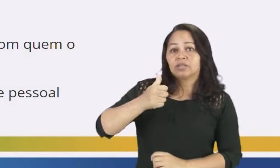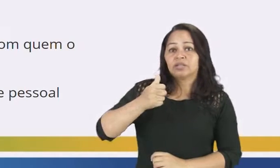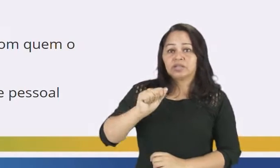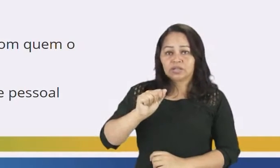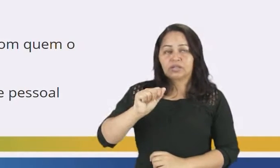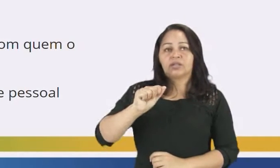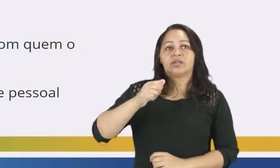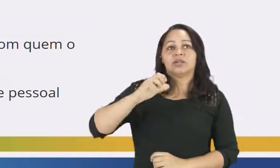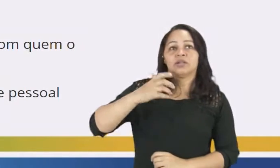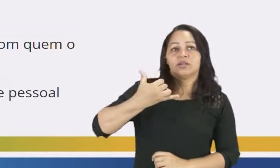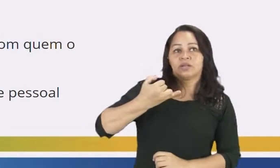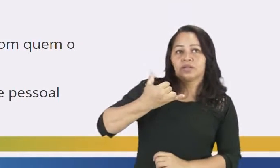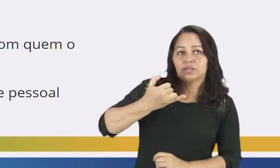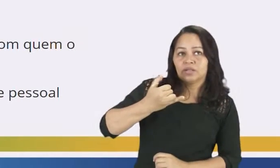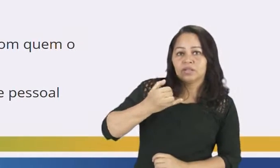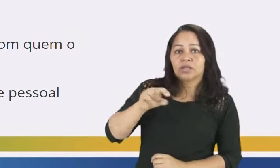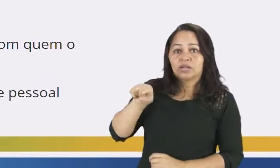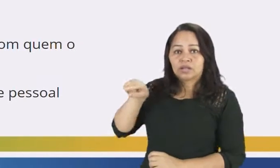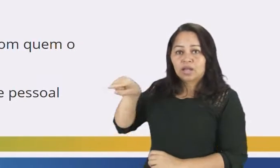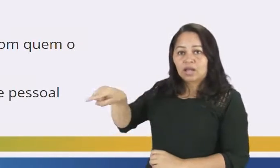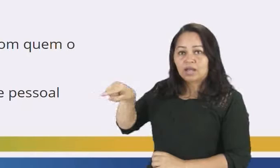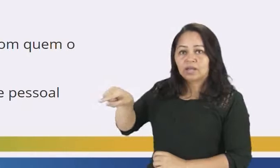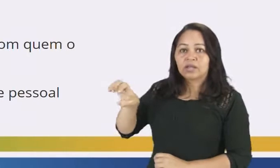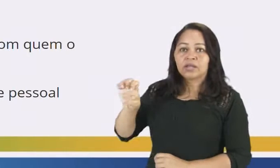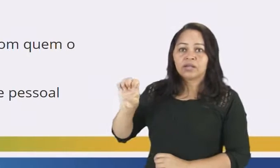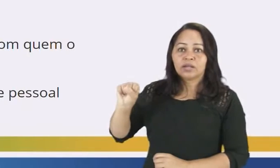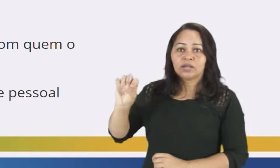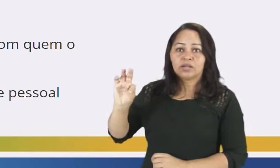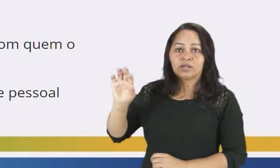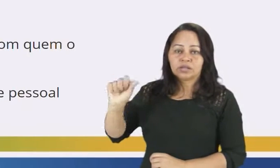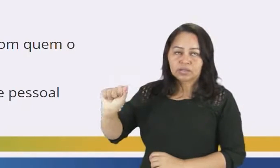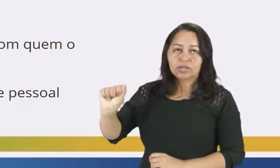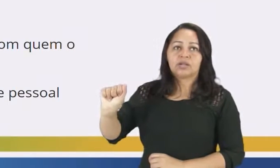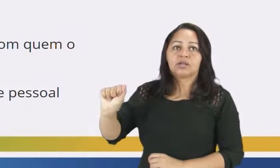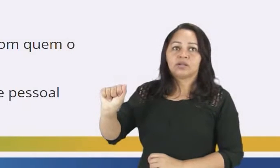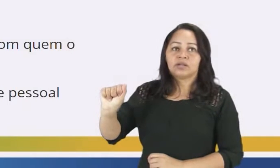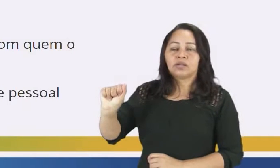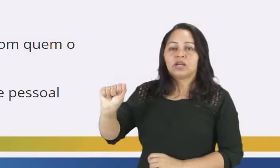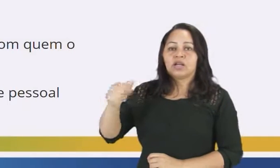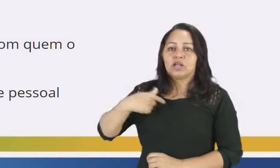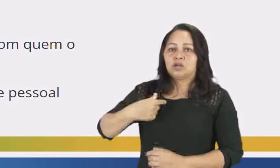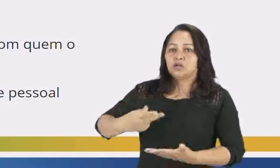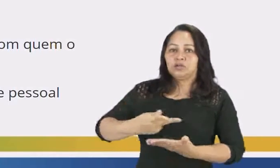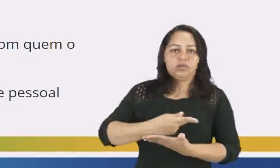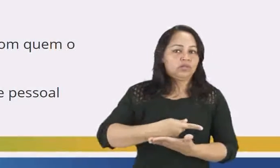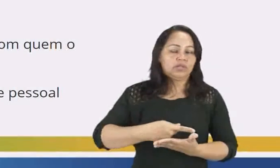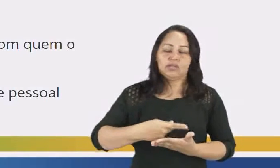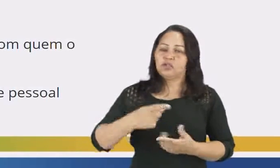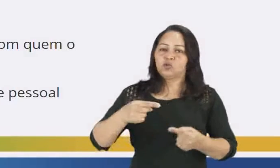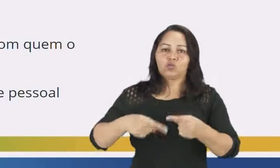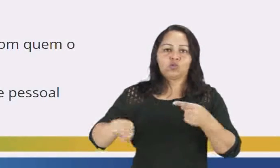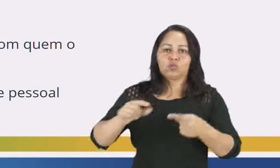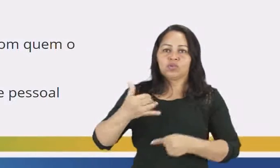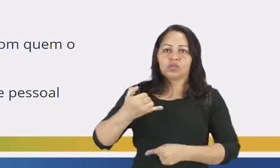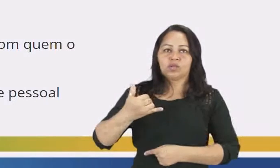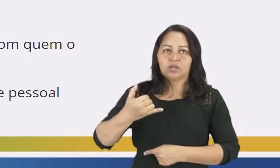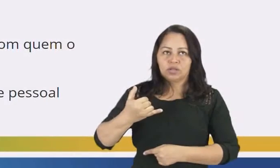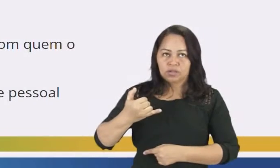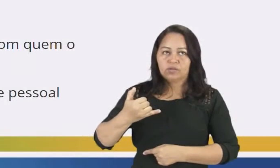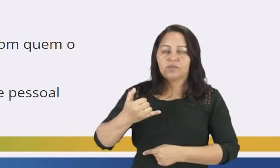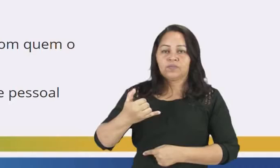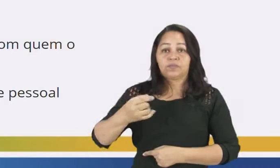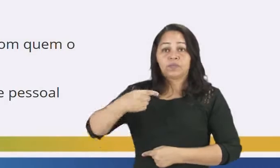você, né? Esta aqui não serve para eu desenhar. Então, nós temos aí